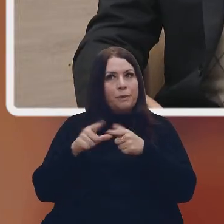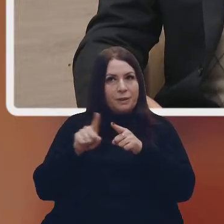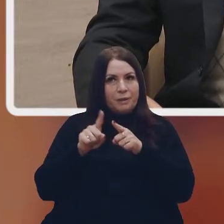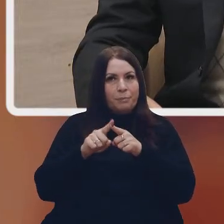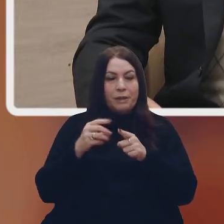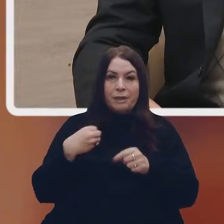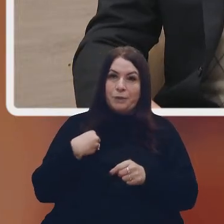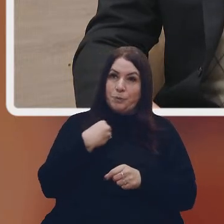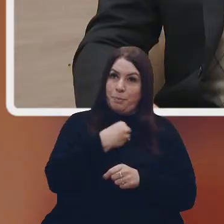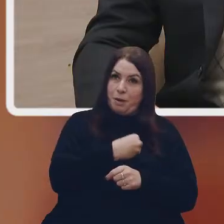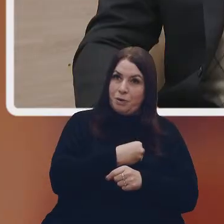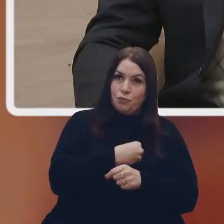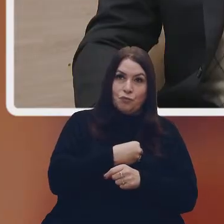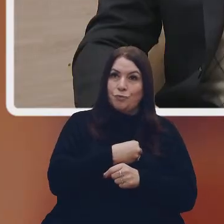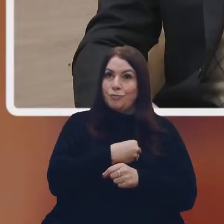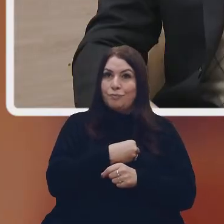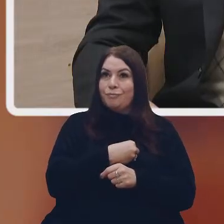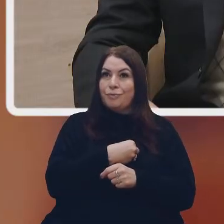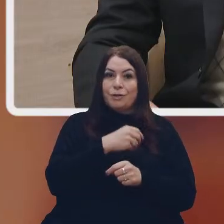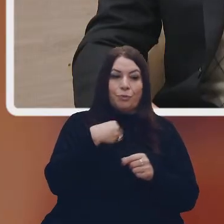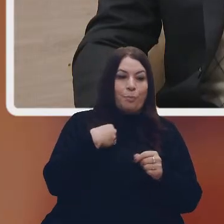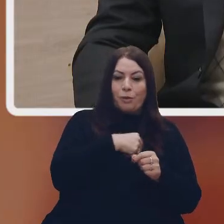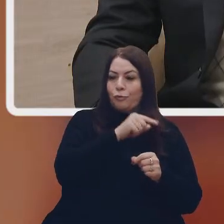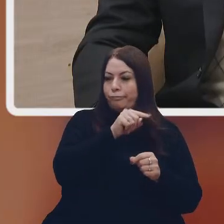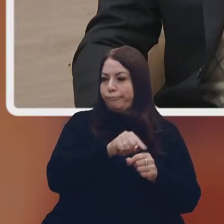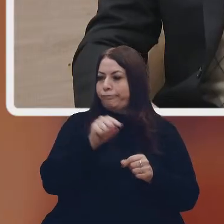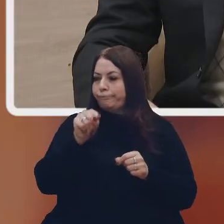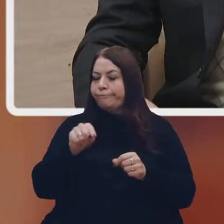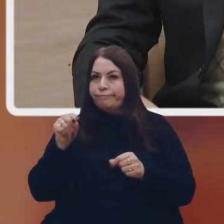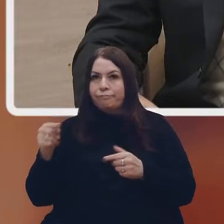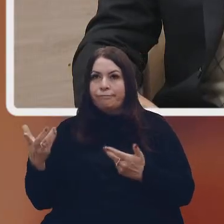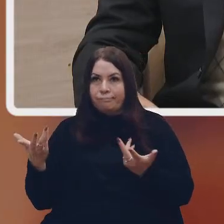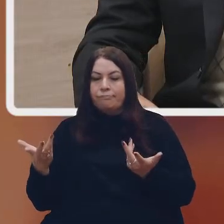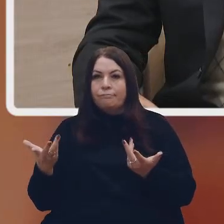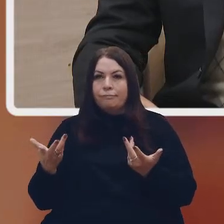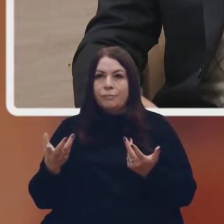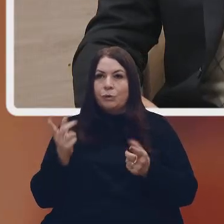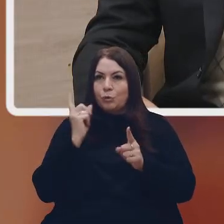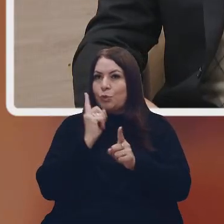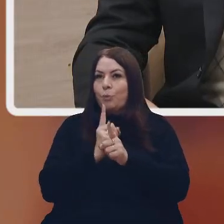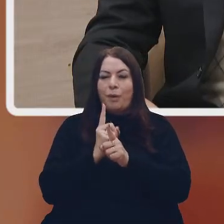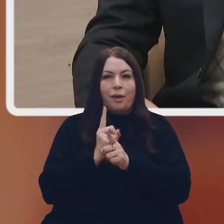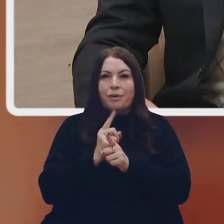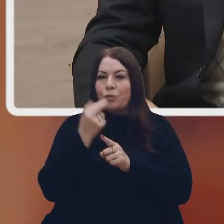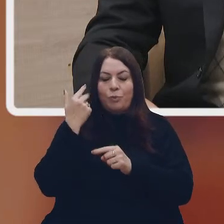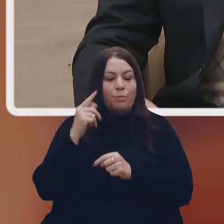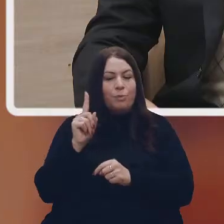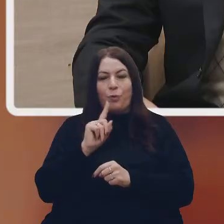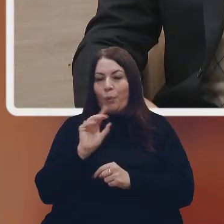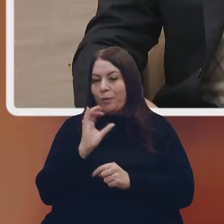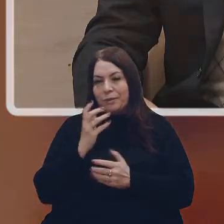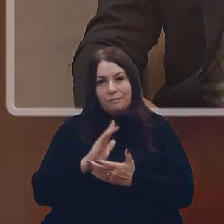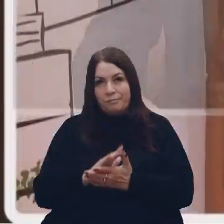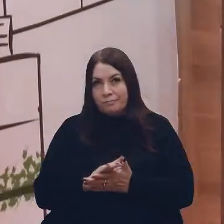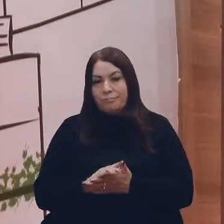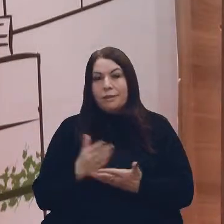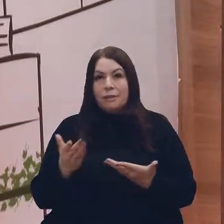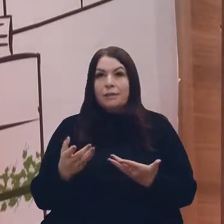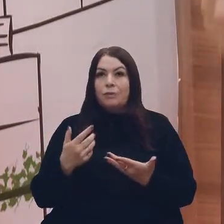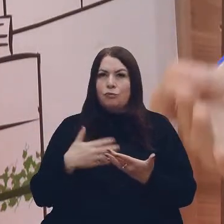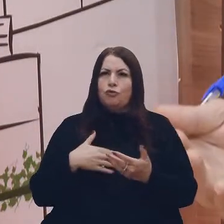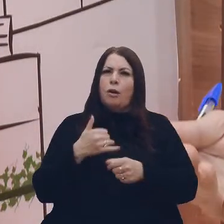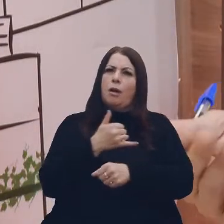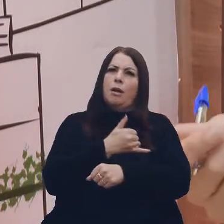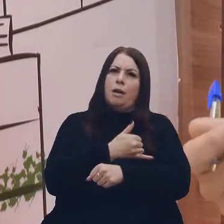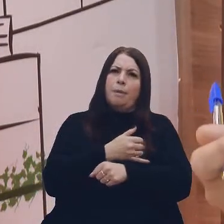entre médicos é que não se passa de um para outro o diagnóstico. Normalmente não acontece isso. Então, assim, eu